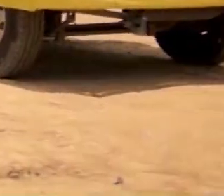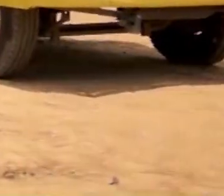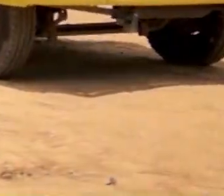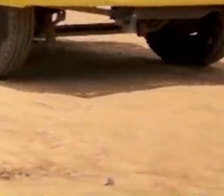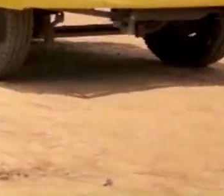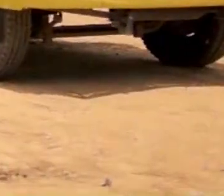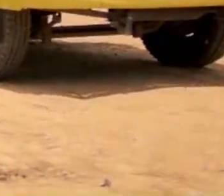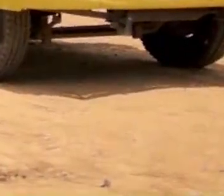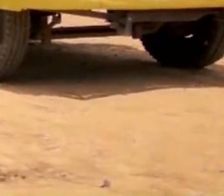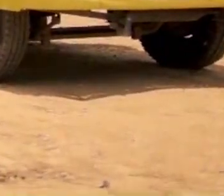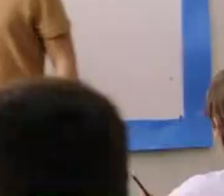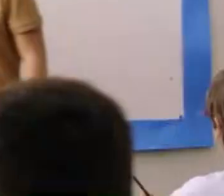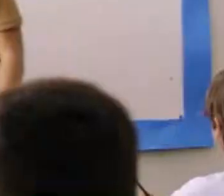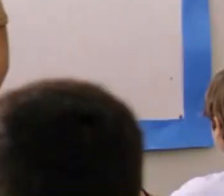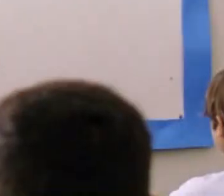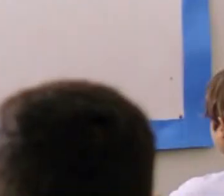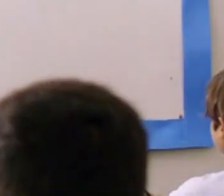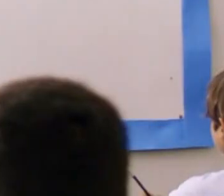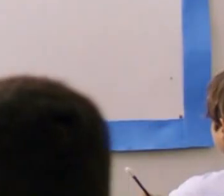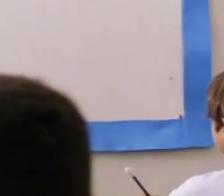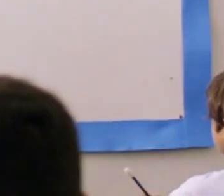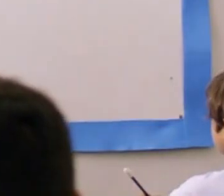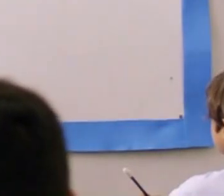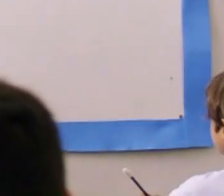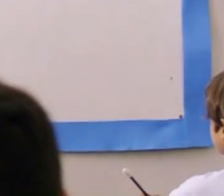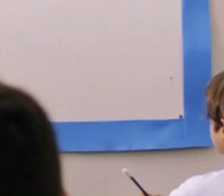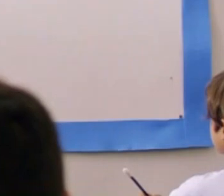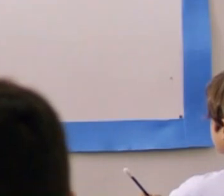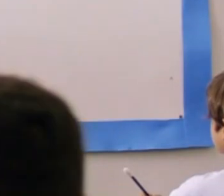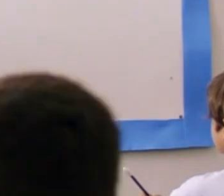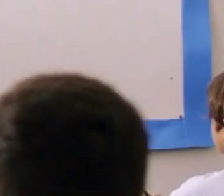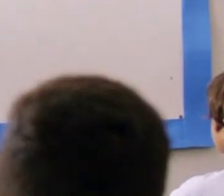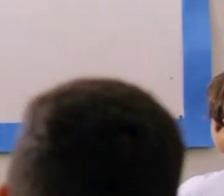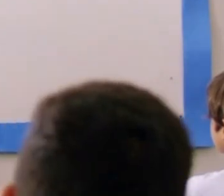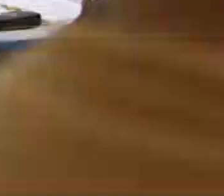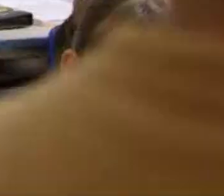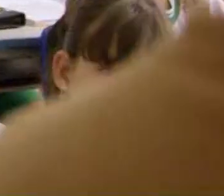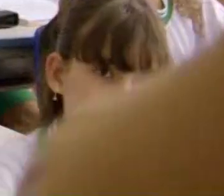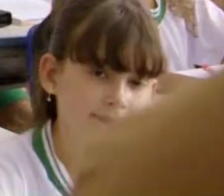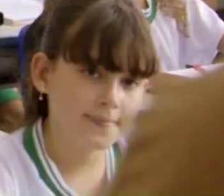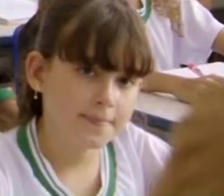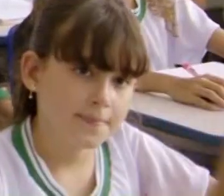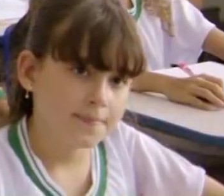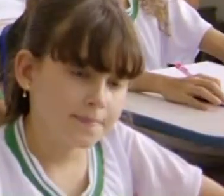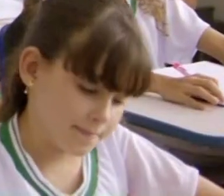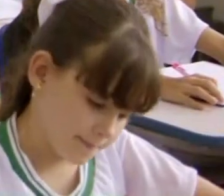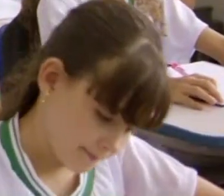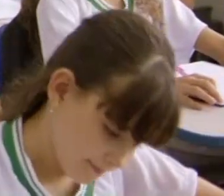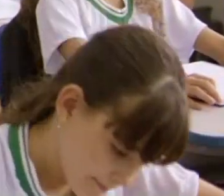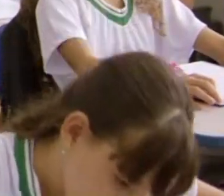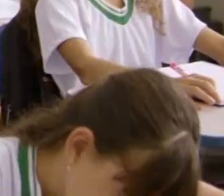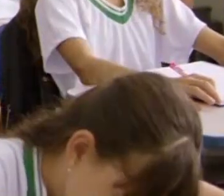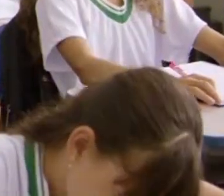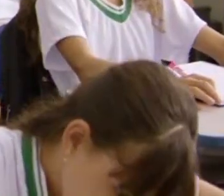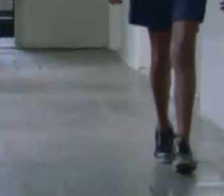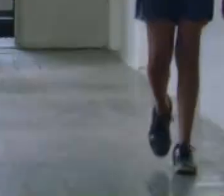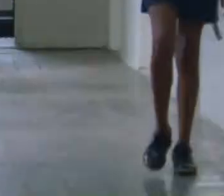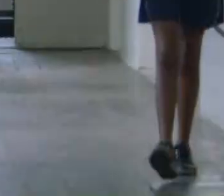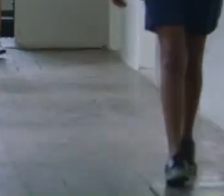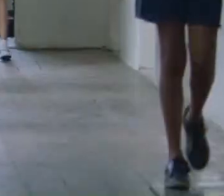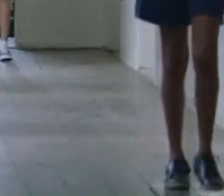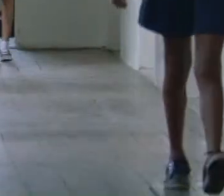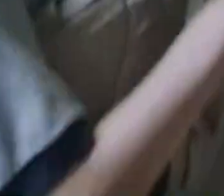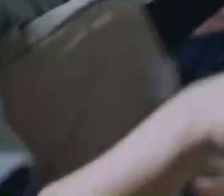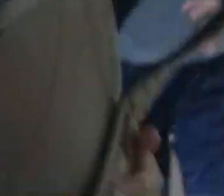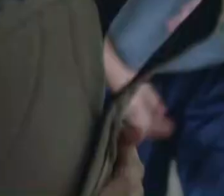de aprendizagem. Hoje a aula é sobre cidadania. Isso é bom. Se a base da educação é a mesma,